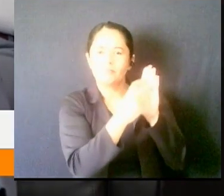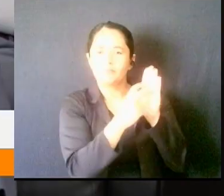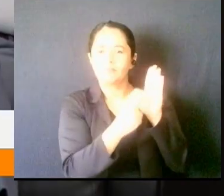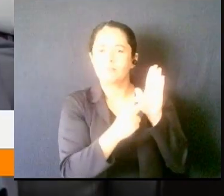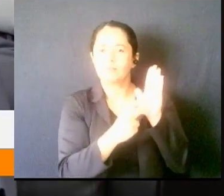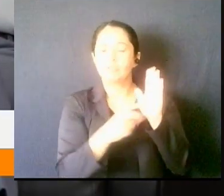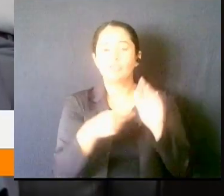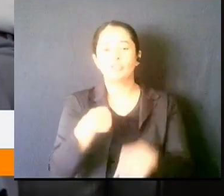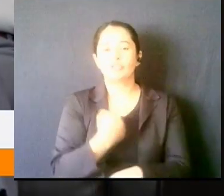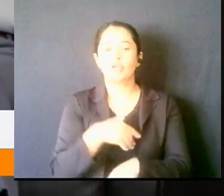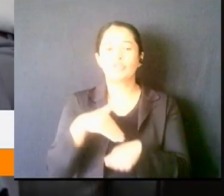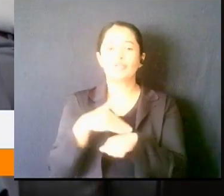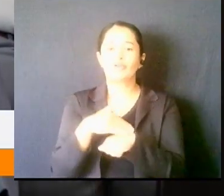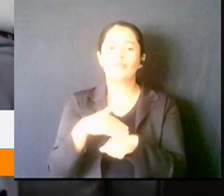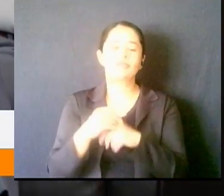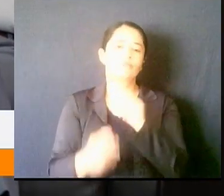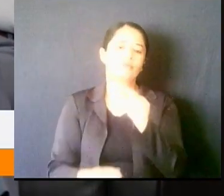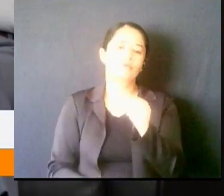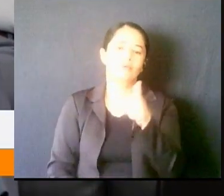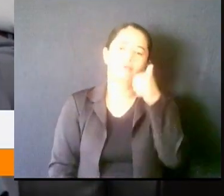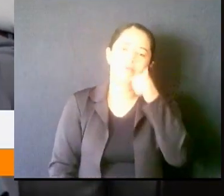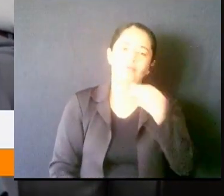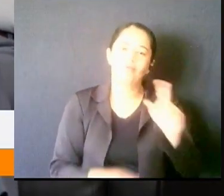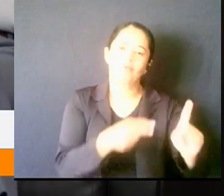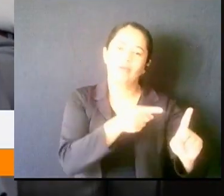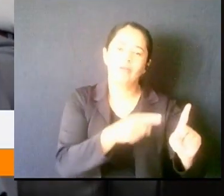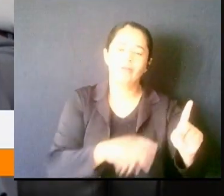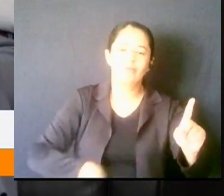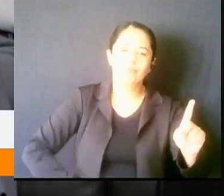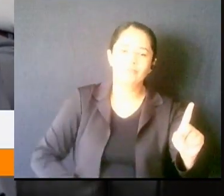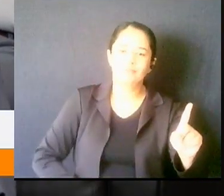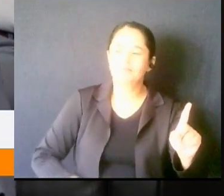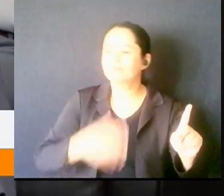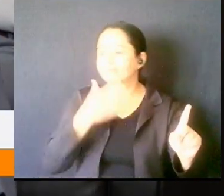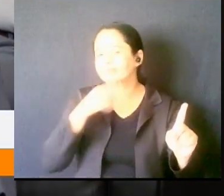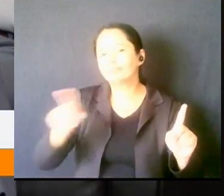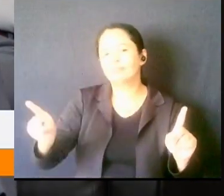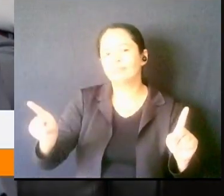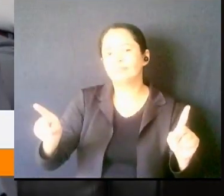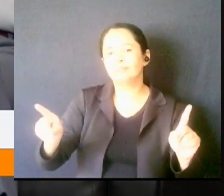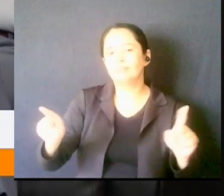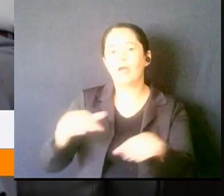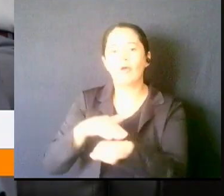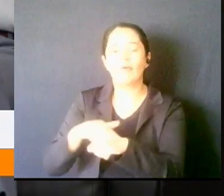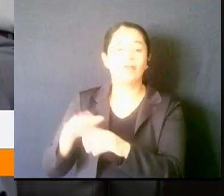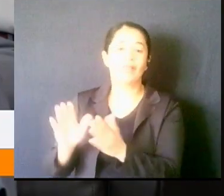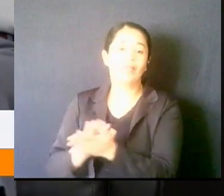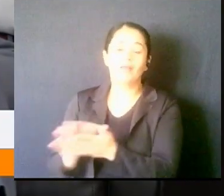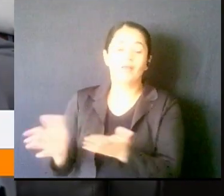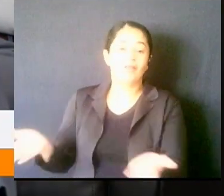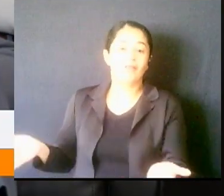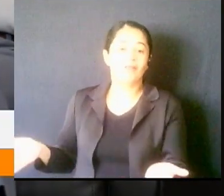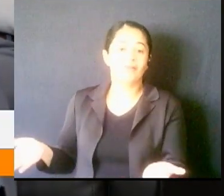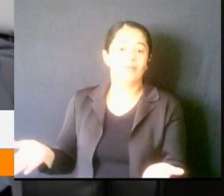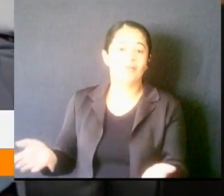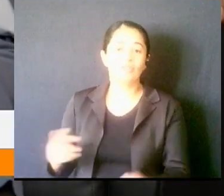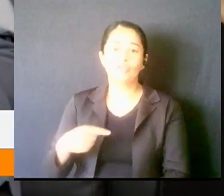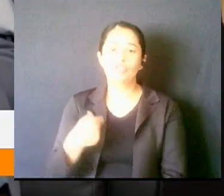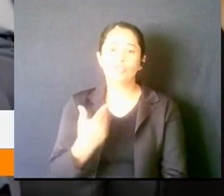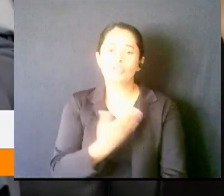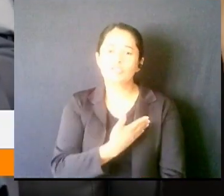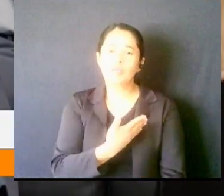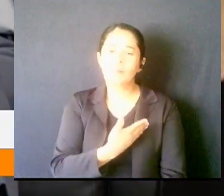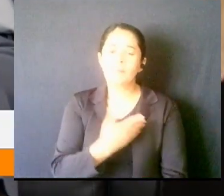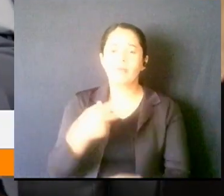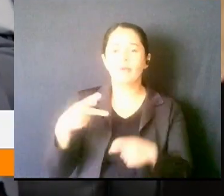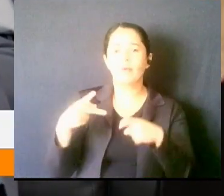gente esquece de falar com o homem. É muito frequente a gente perguntar para os colegas, para os médicos, assim, quando tem um homem diante de